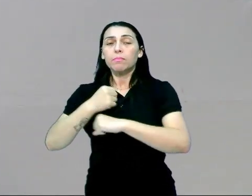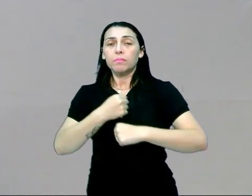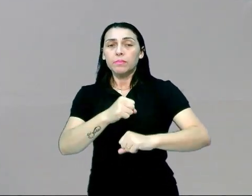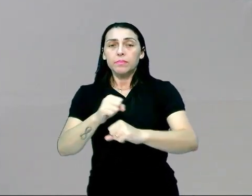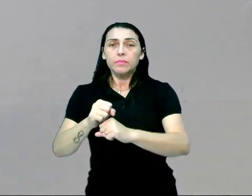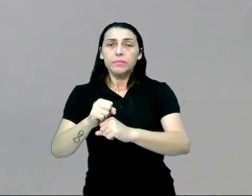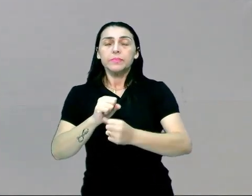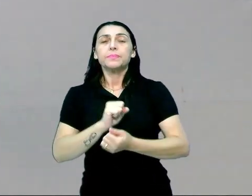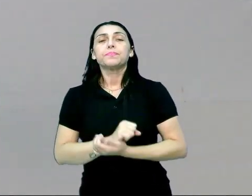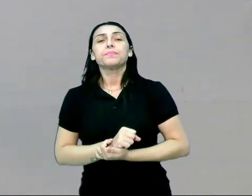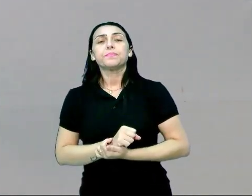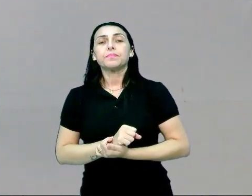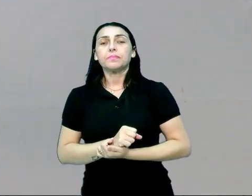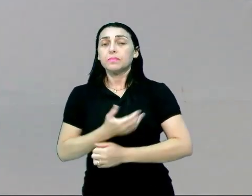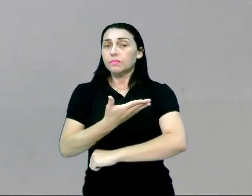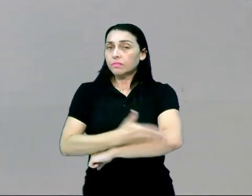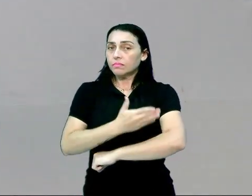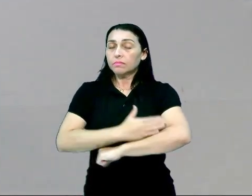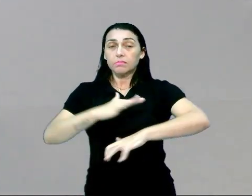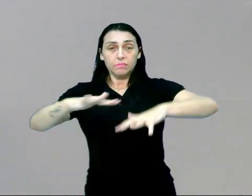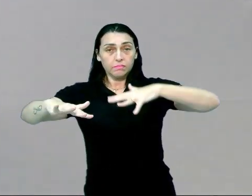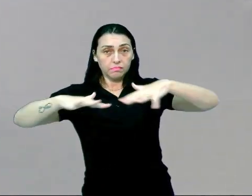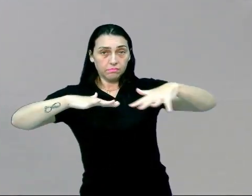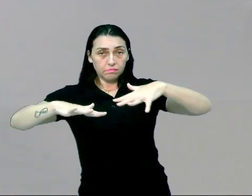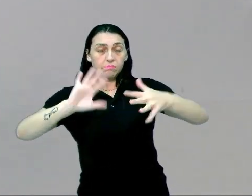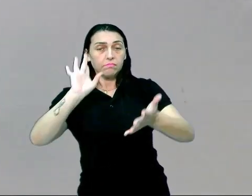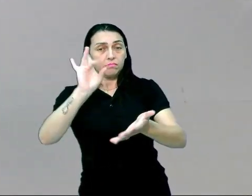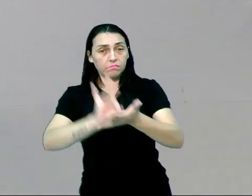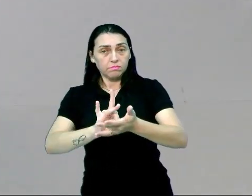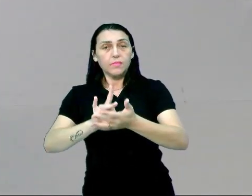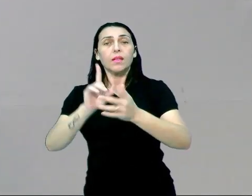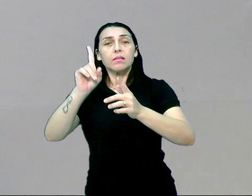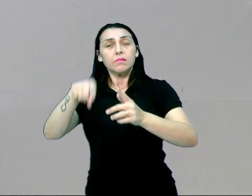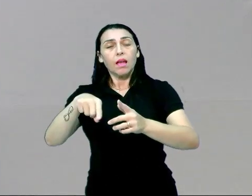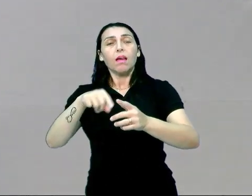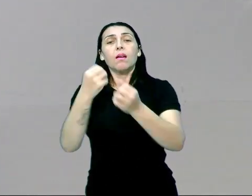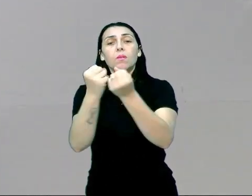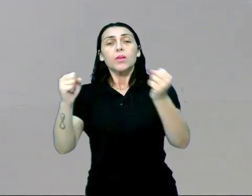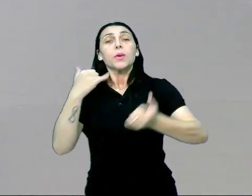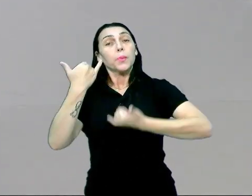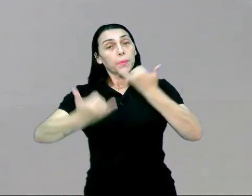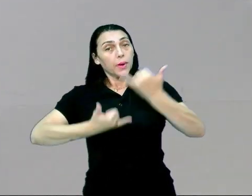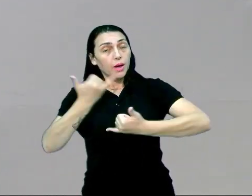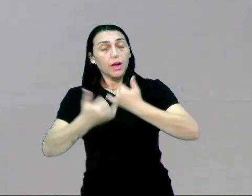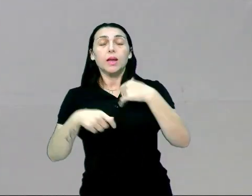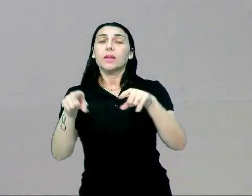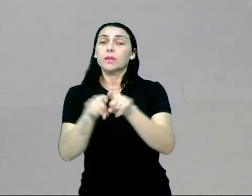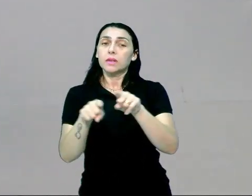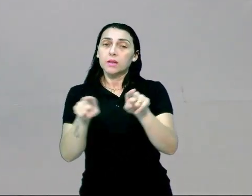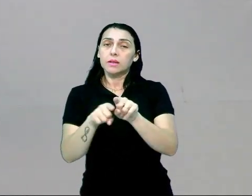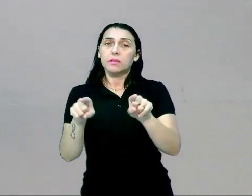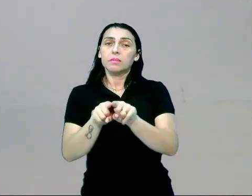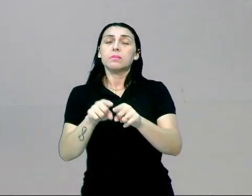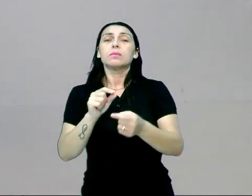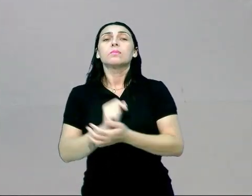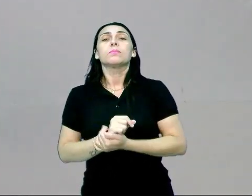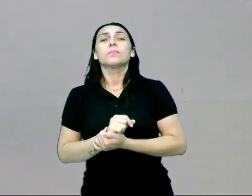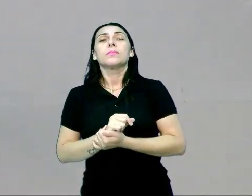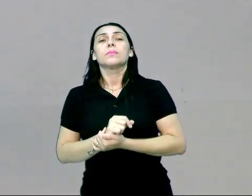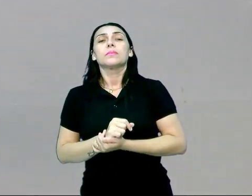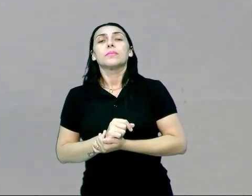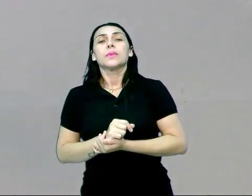o que seria essa atividade, qualquer prática de movimento real, concreto. E o brincar seria uma dessas ferramentas de uma